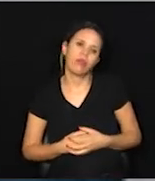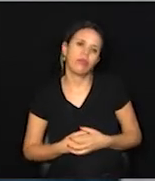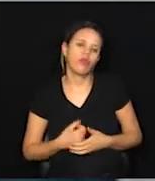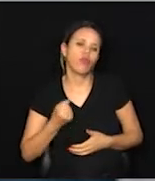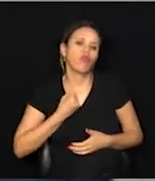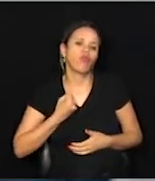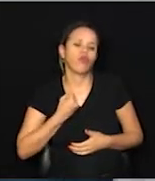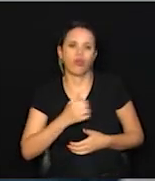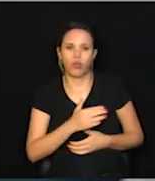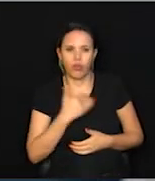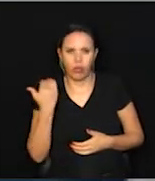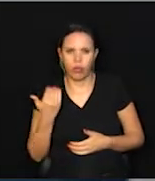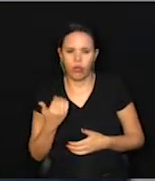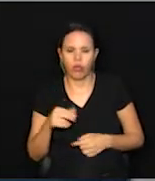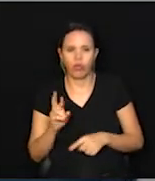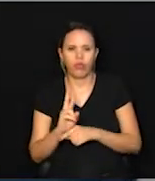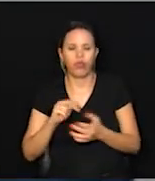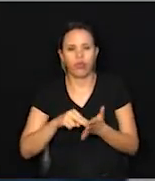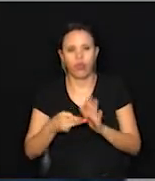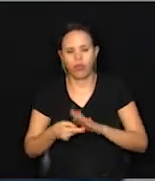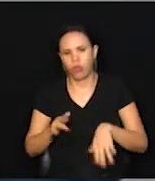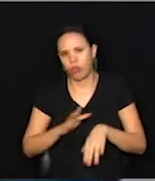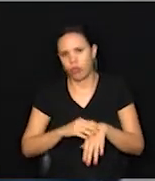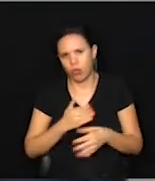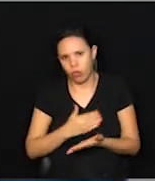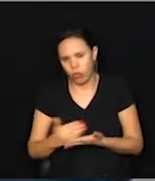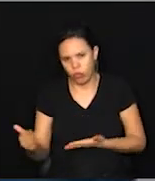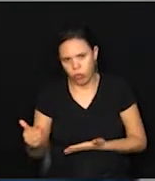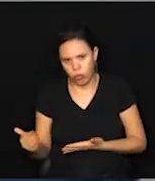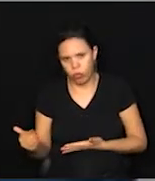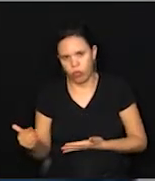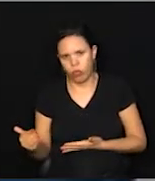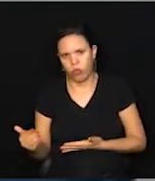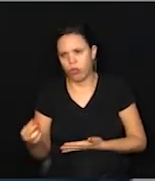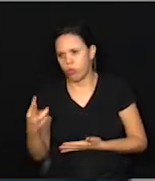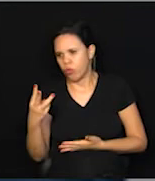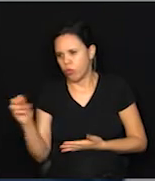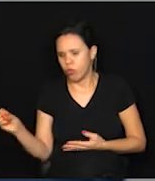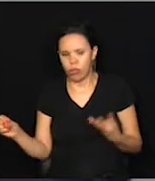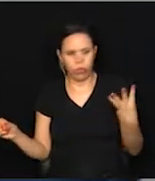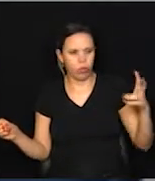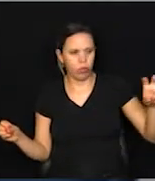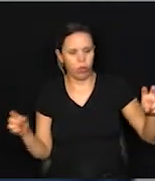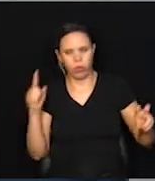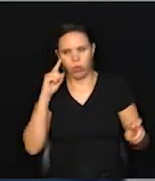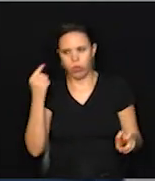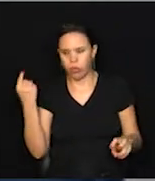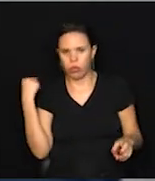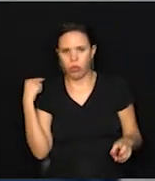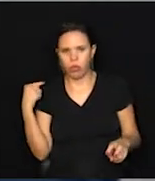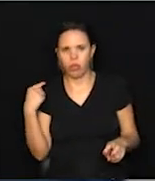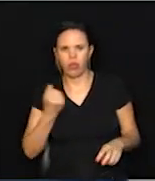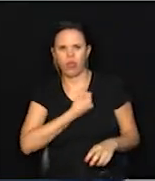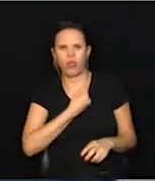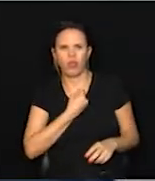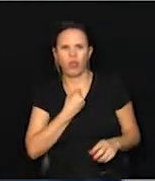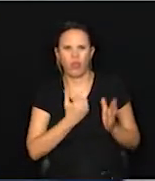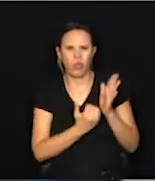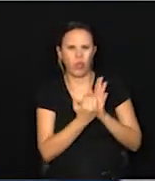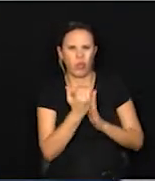de mortes representa a doença que começou há 30, 45 dias atrás. Então, esse número horroroso